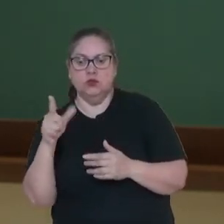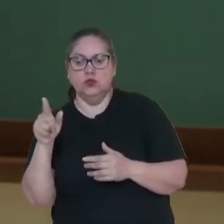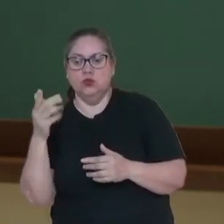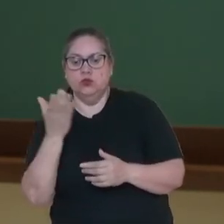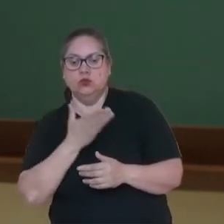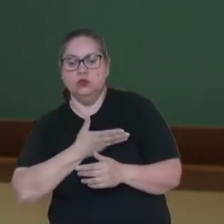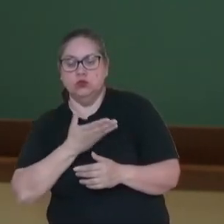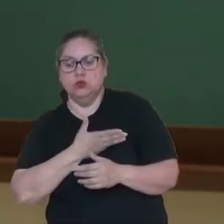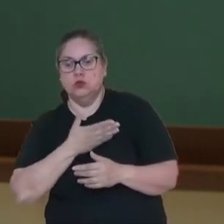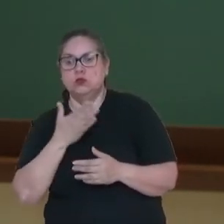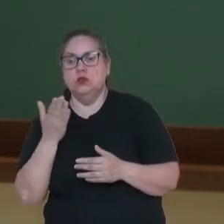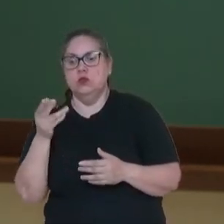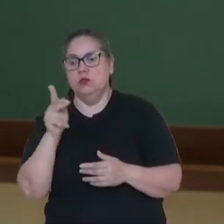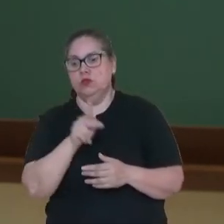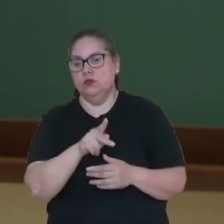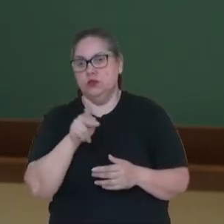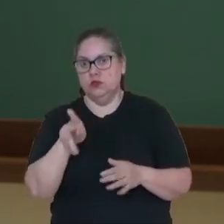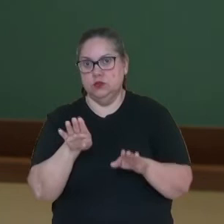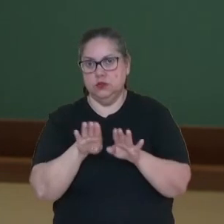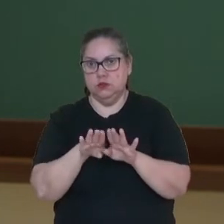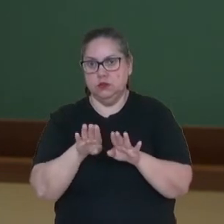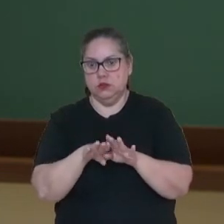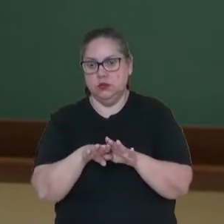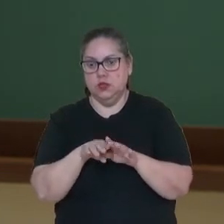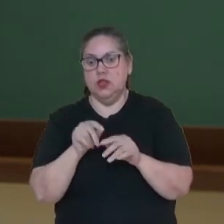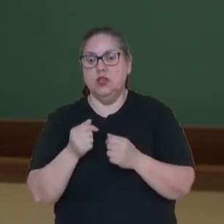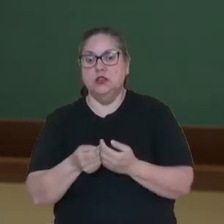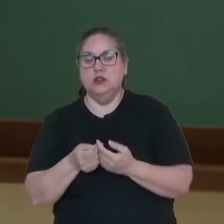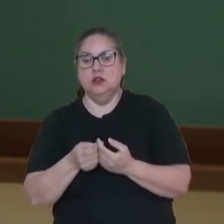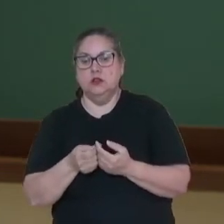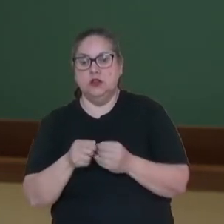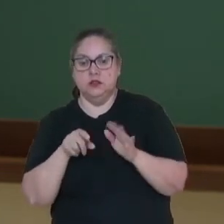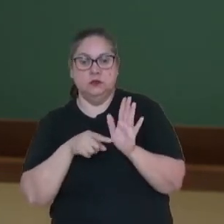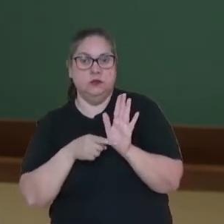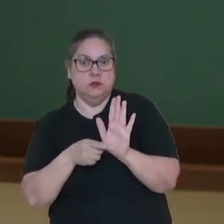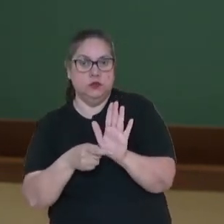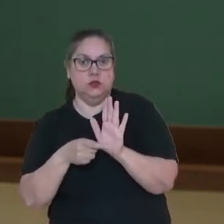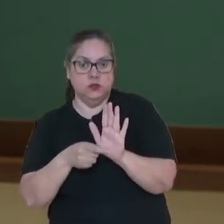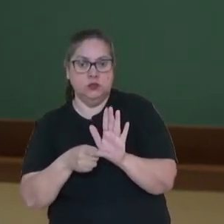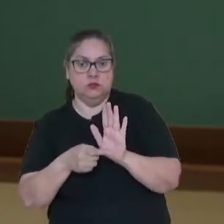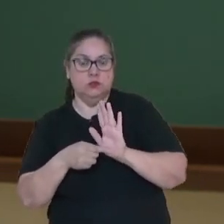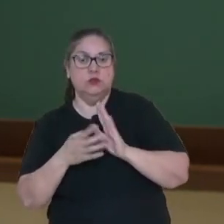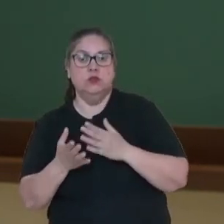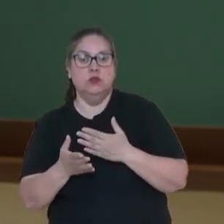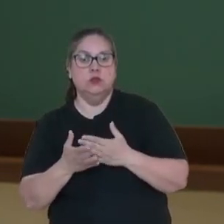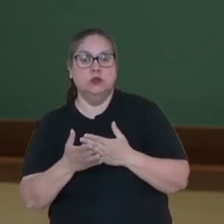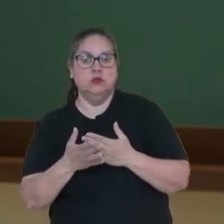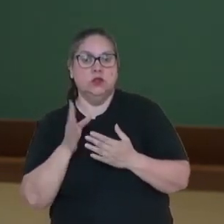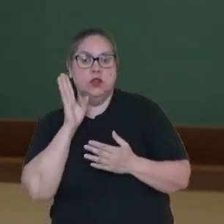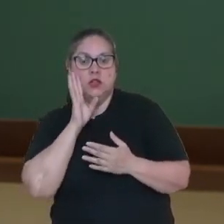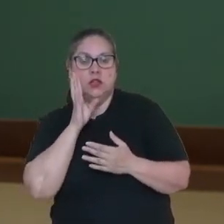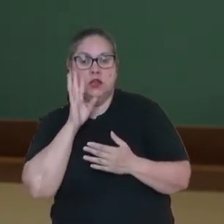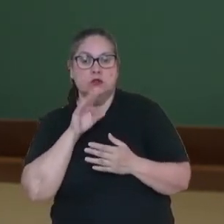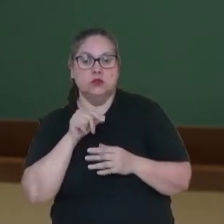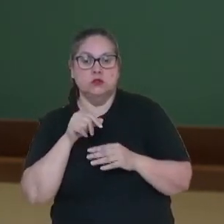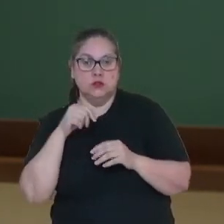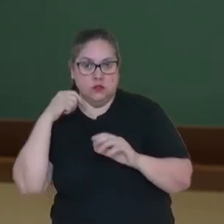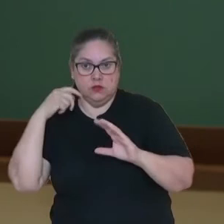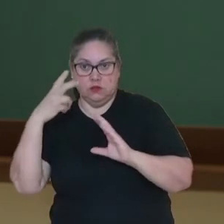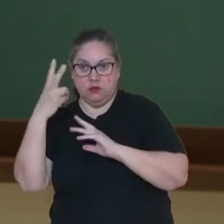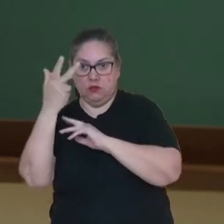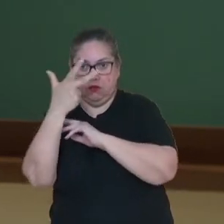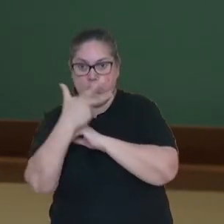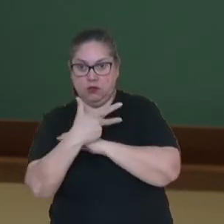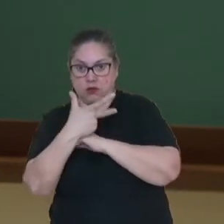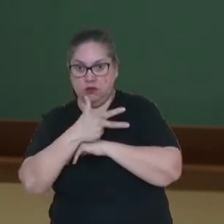outros colegas, para o seu professor. Nessa mostragem de apresentações, que seria legal se vocês gravassem, eu